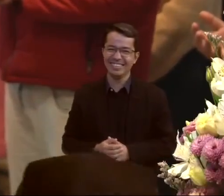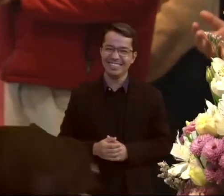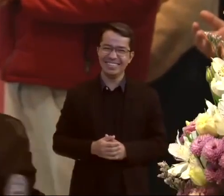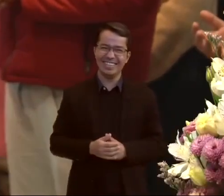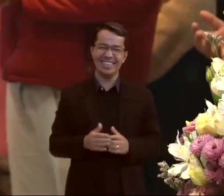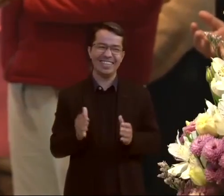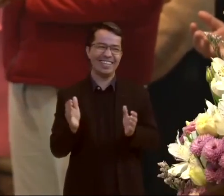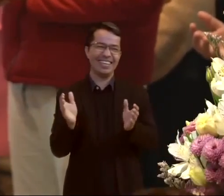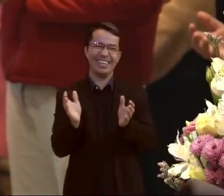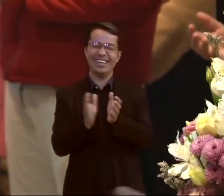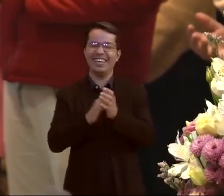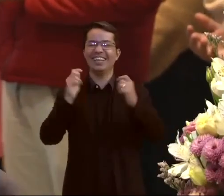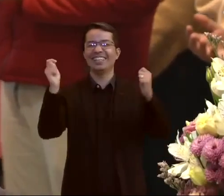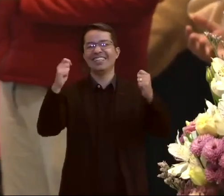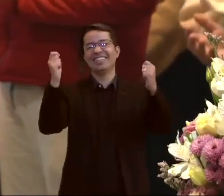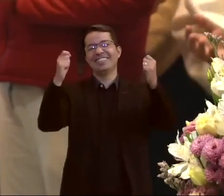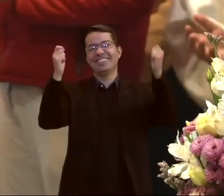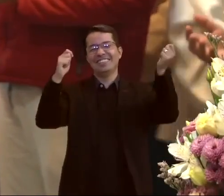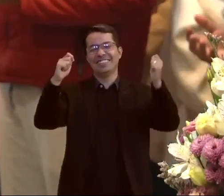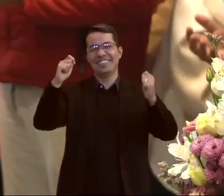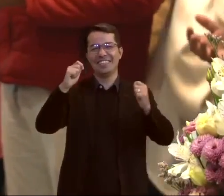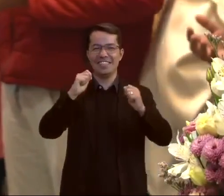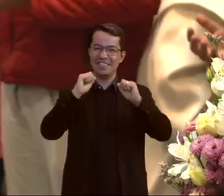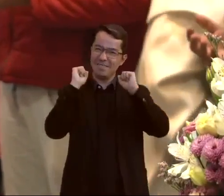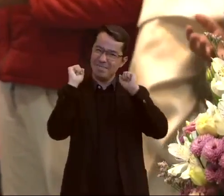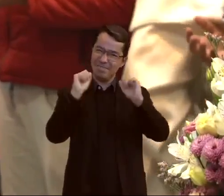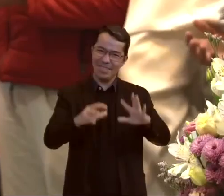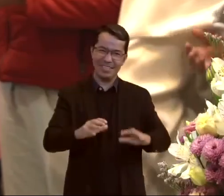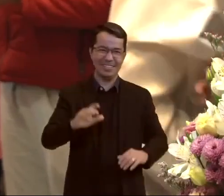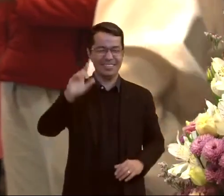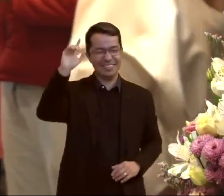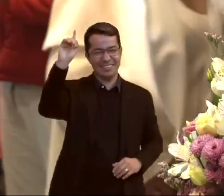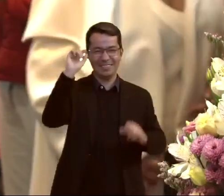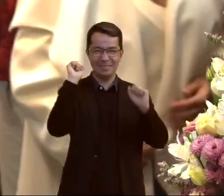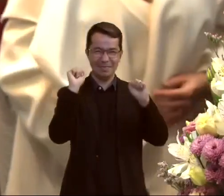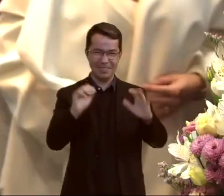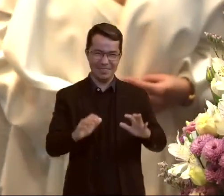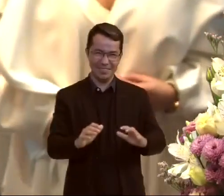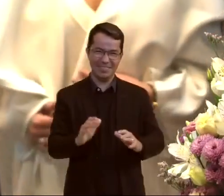Aleluia, que bênção, que bênção, que bênção.